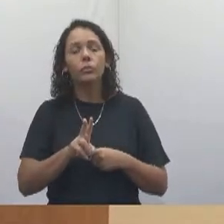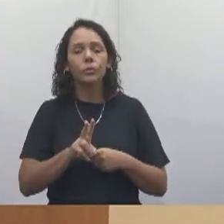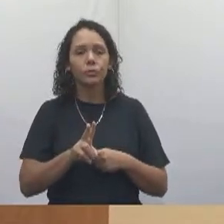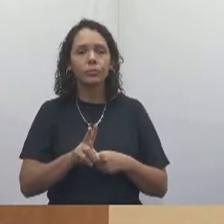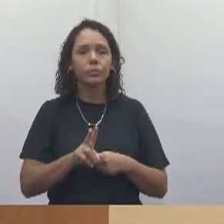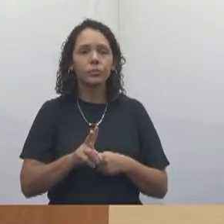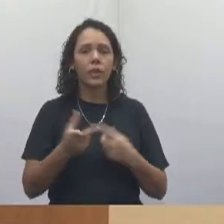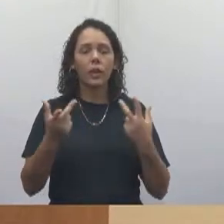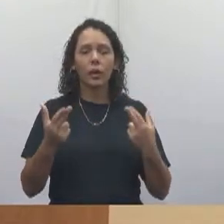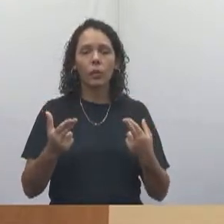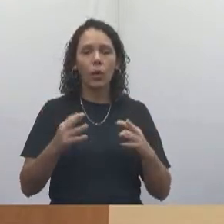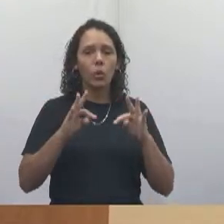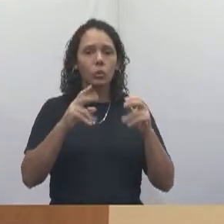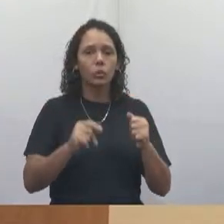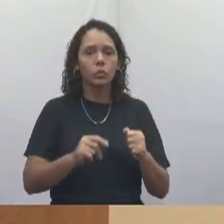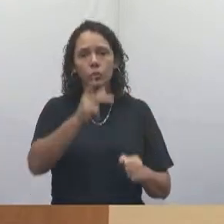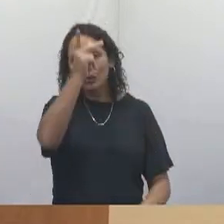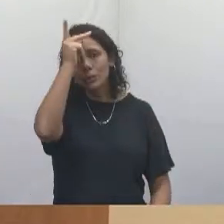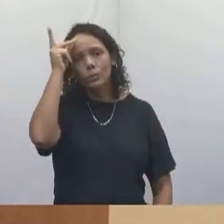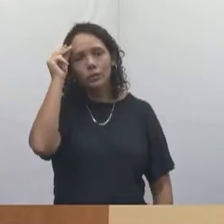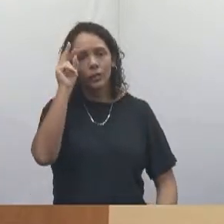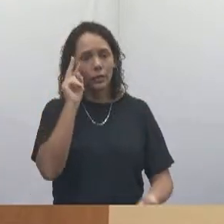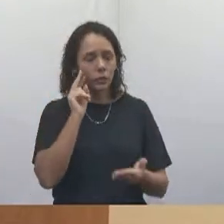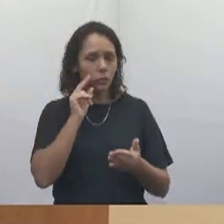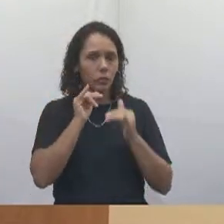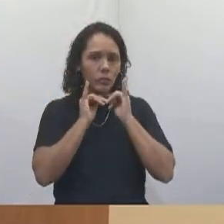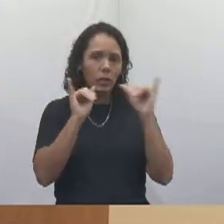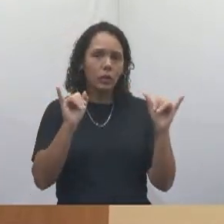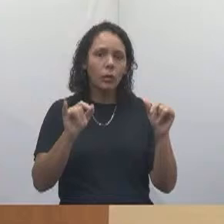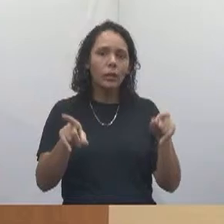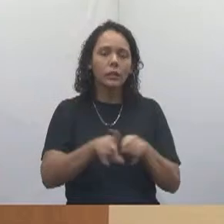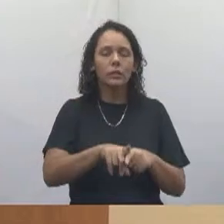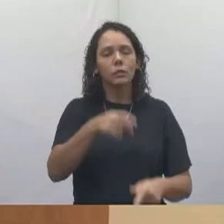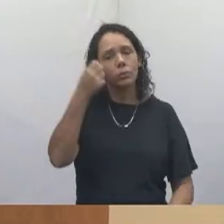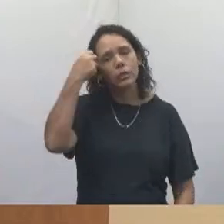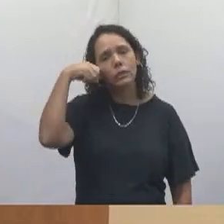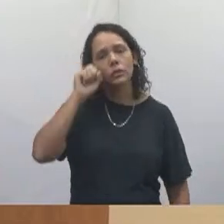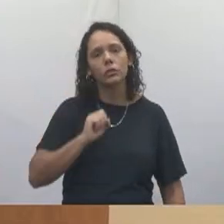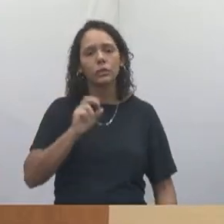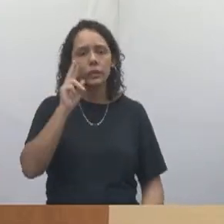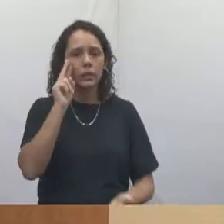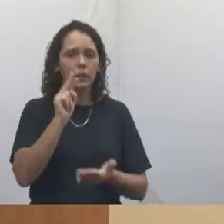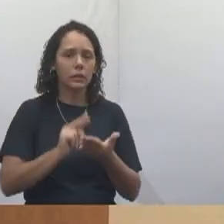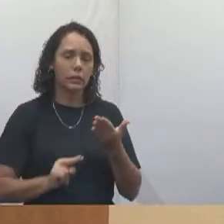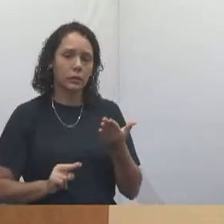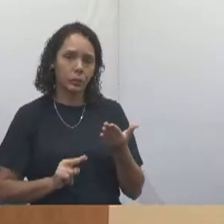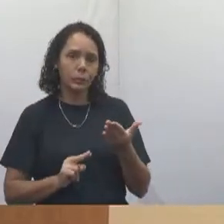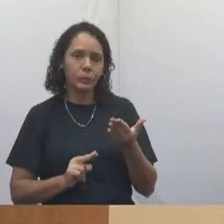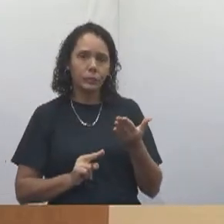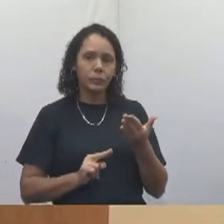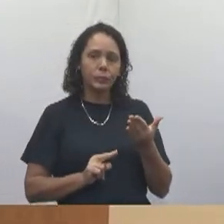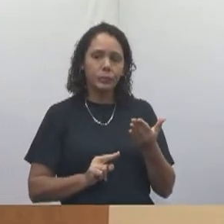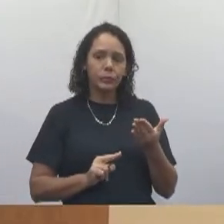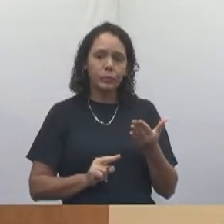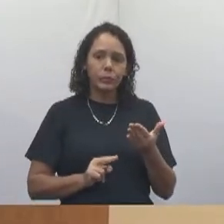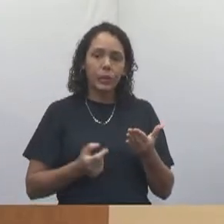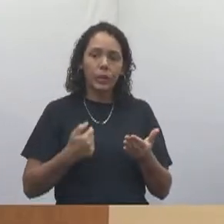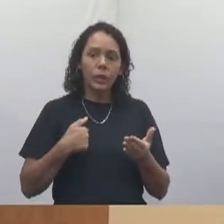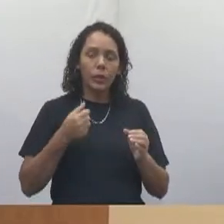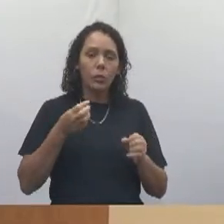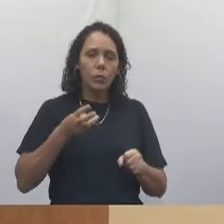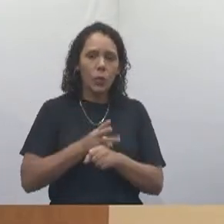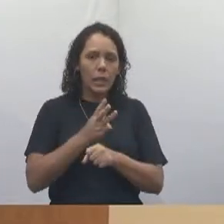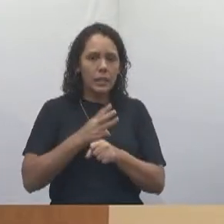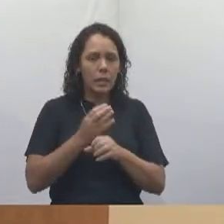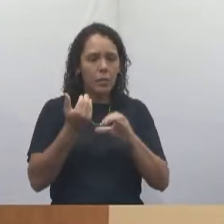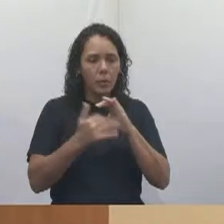os conselheiros e os apontamentos que os conselheiros fizeram. Eu disse a ele agora pelo WhatsApp,